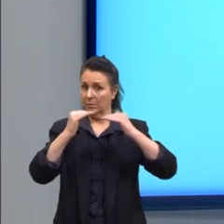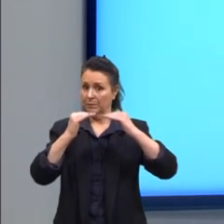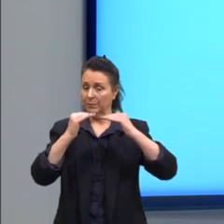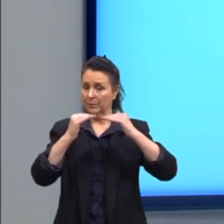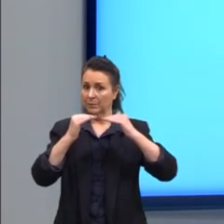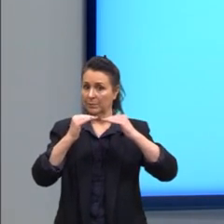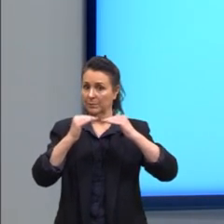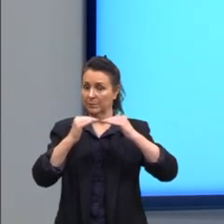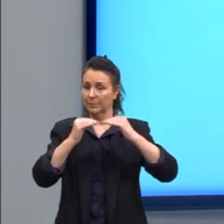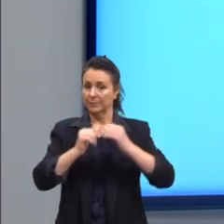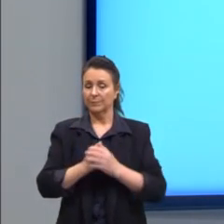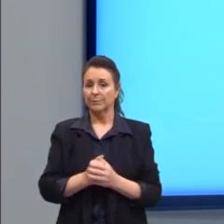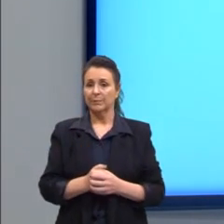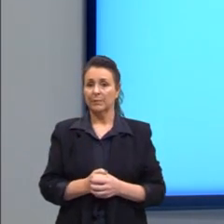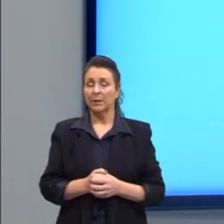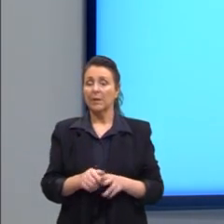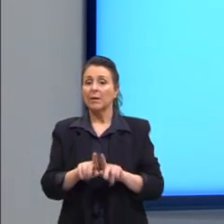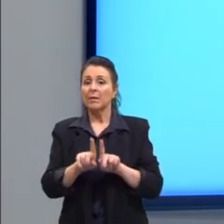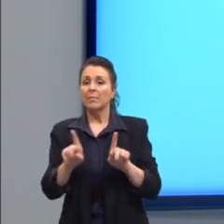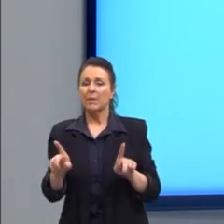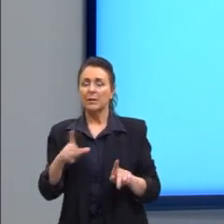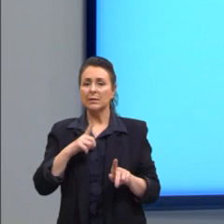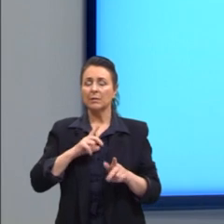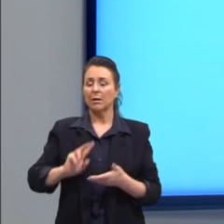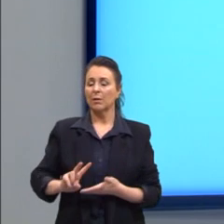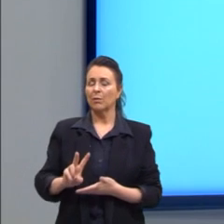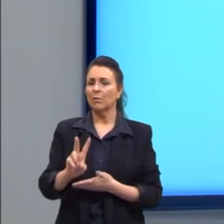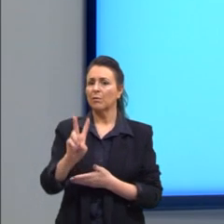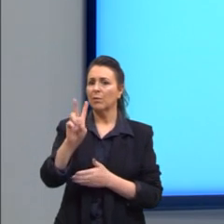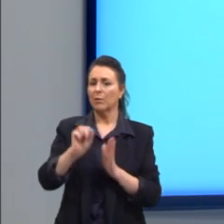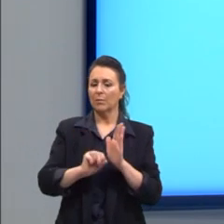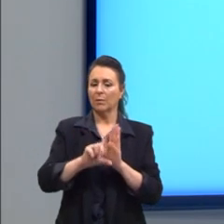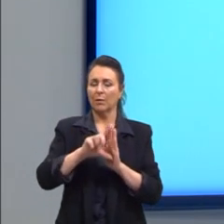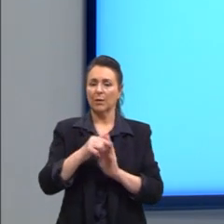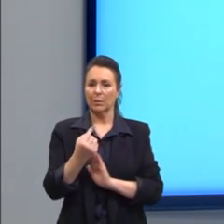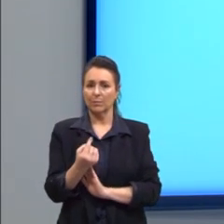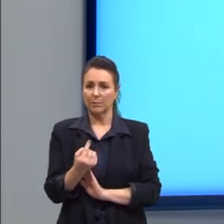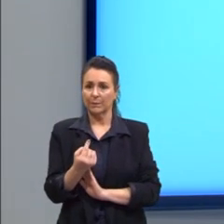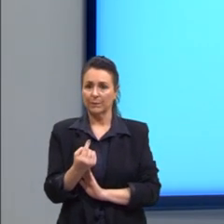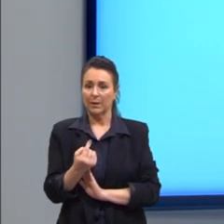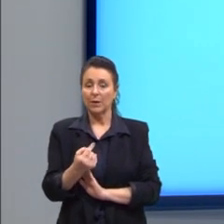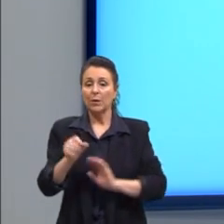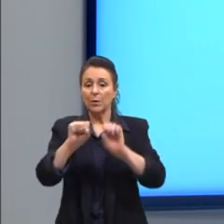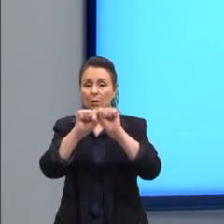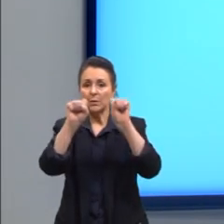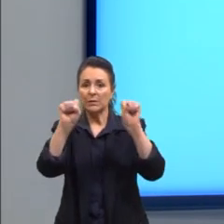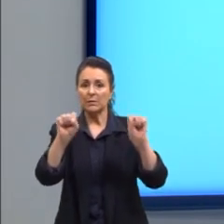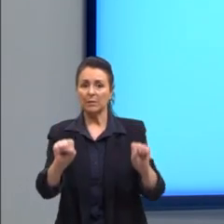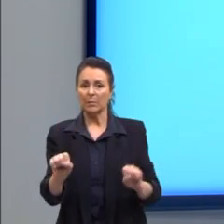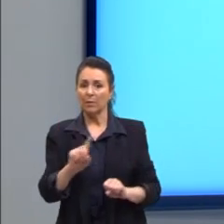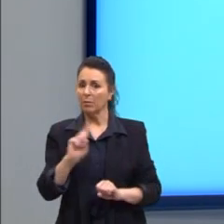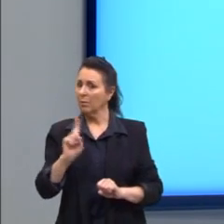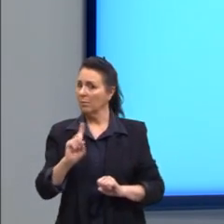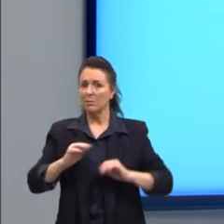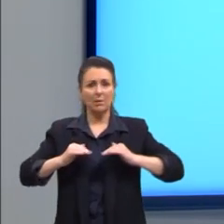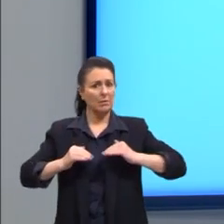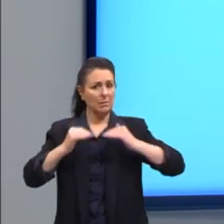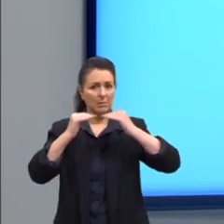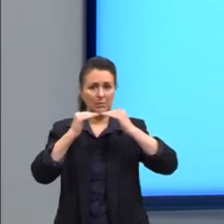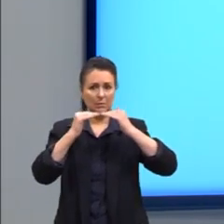total equilíbrio porém se eu tenho um valor maior que 1 o sistema não está em equilíbrio